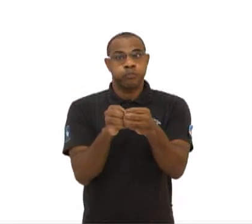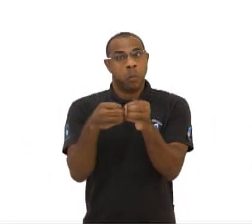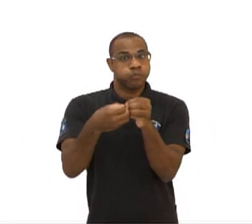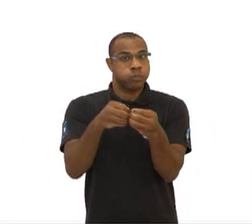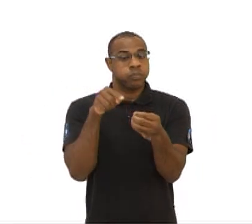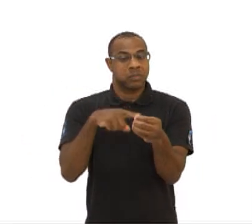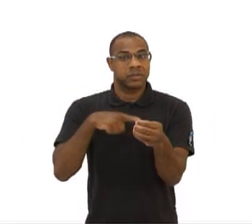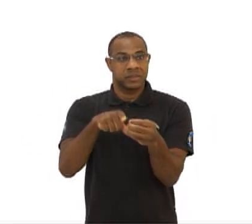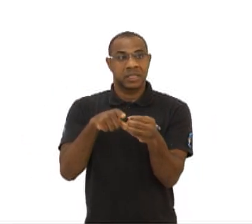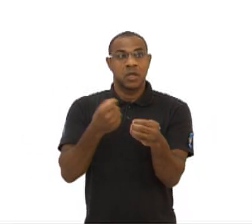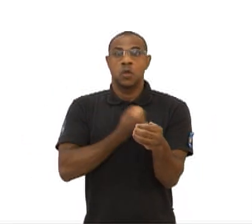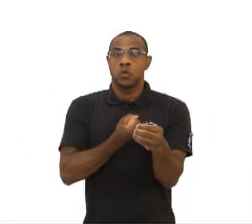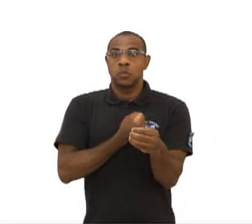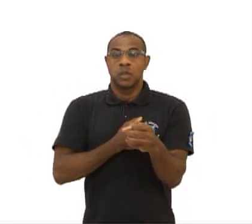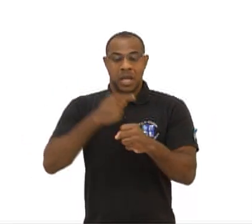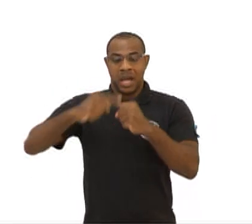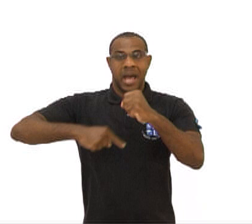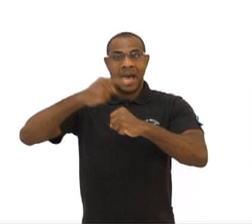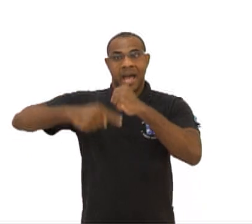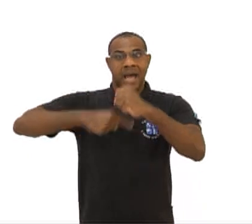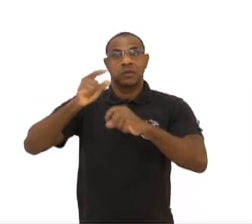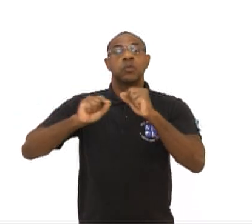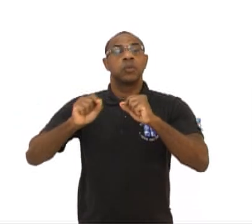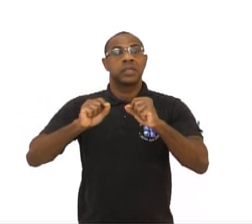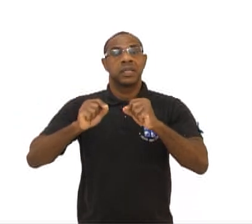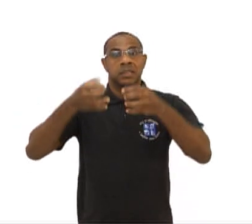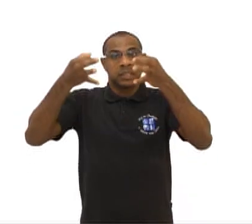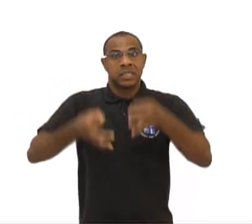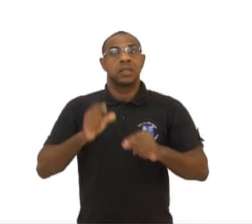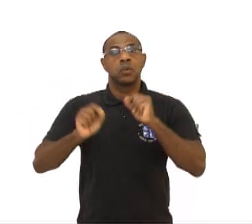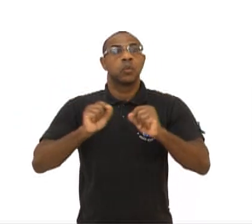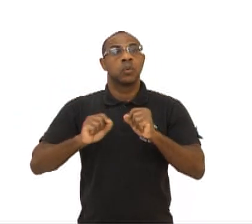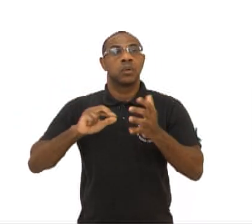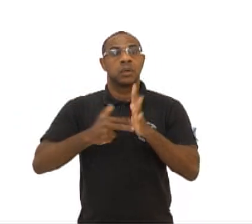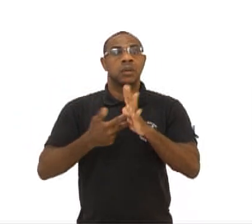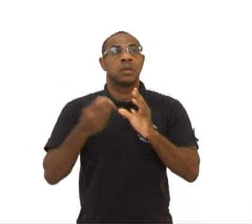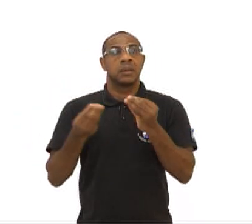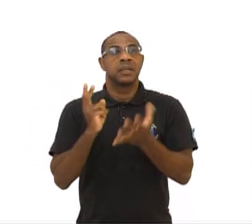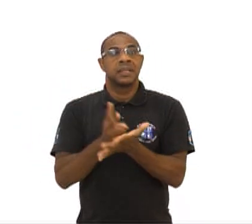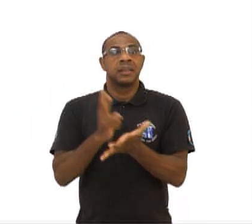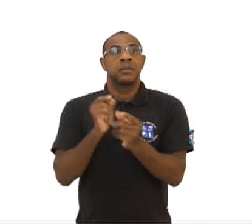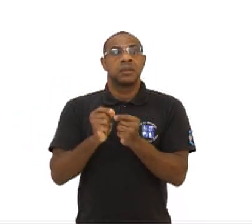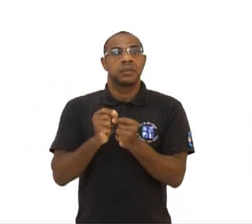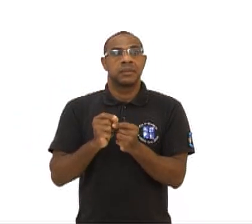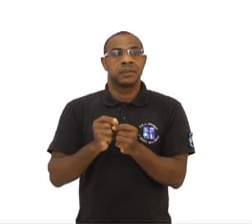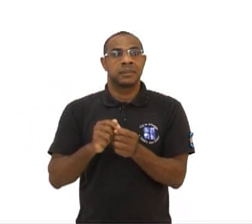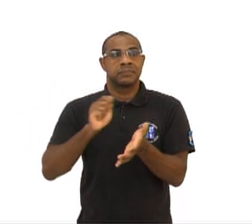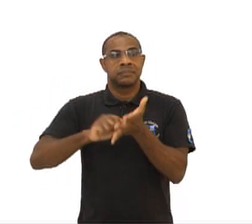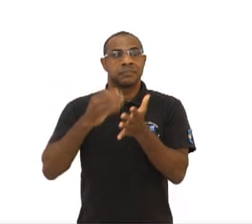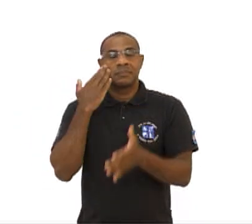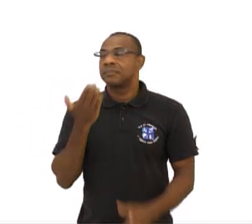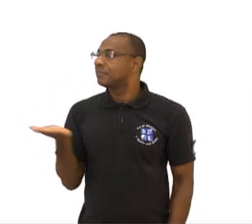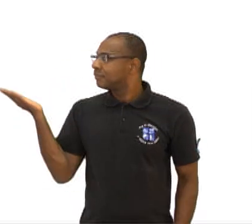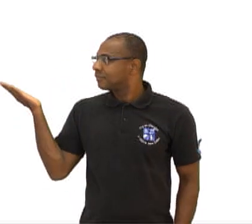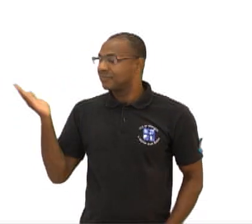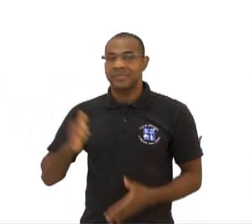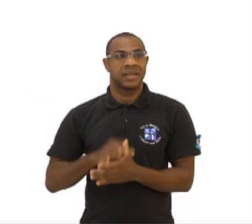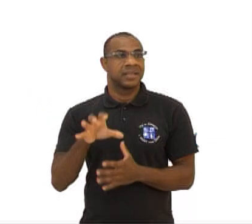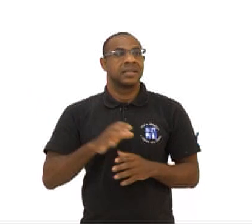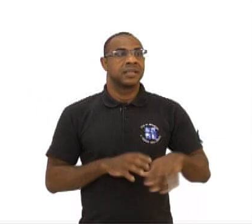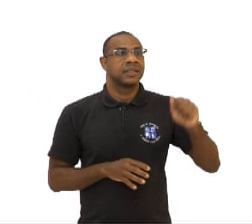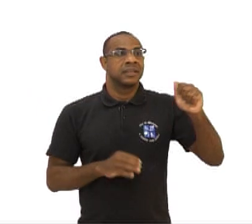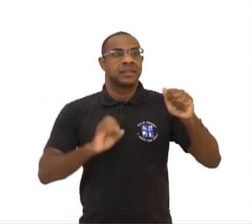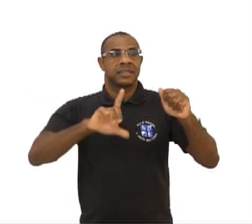química, os números de átomos, o correto de representação é sempre subscrito, tá ok? Então, na letra A, eu